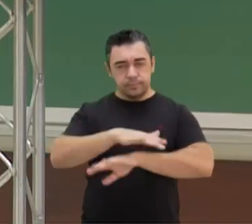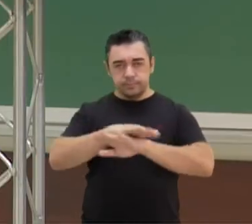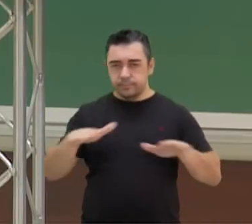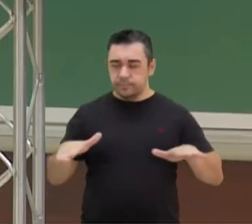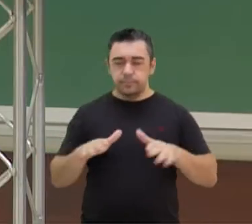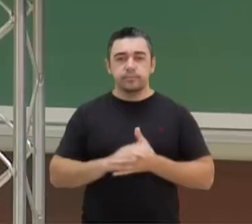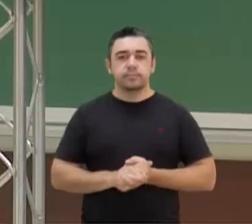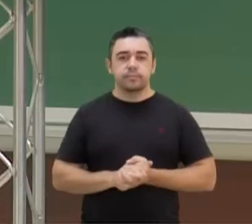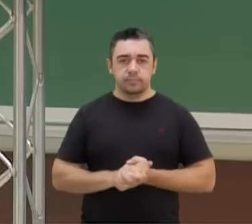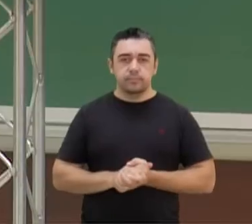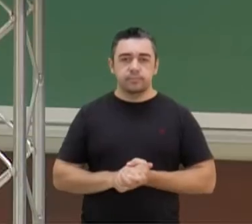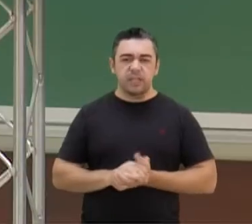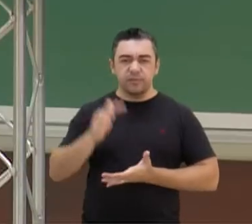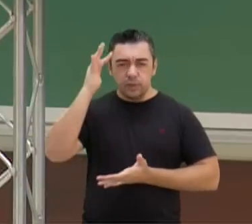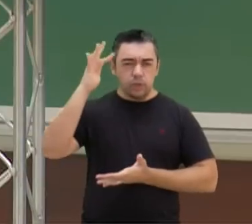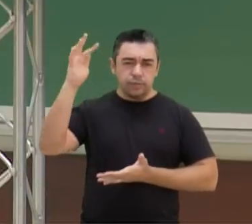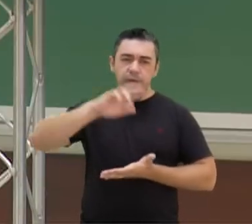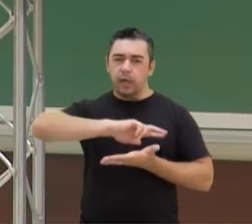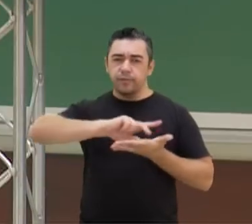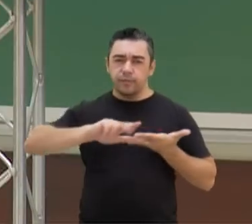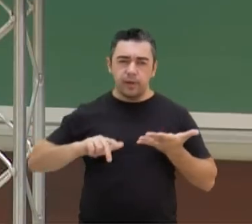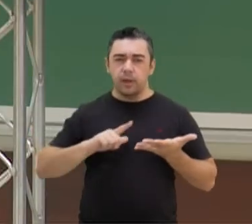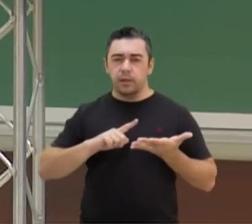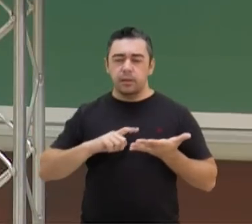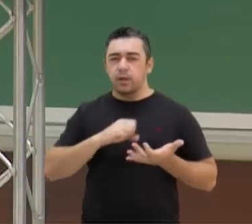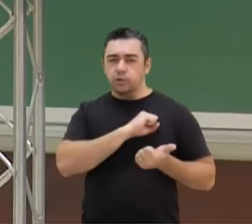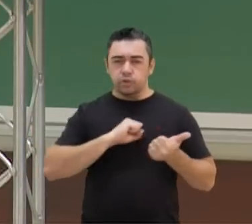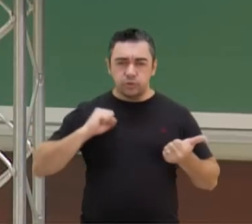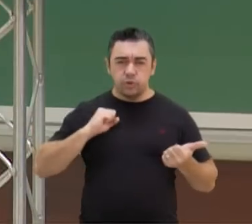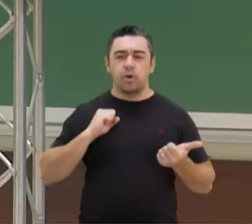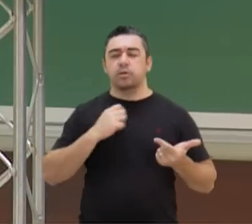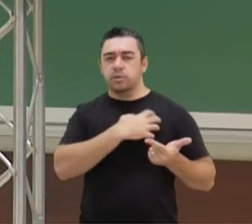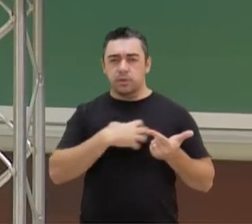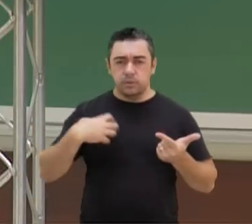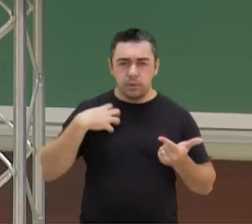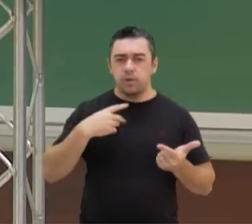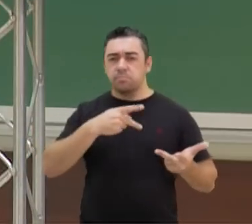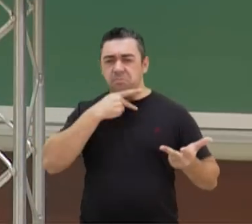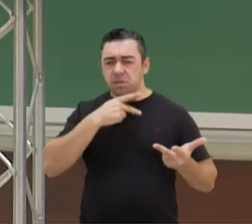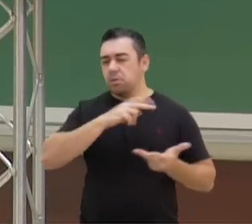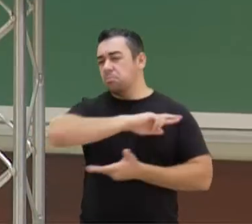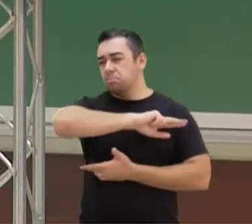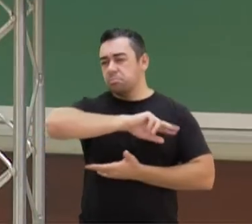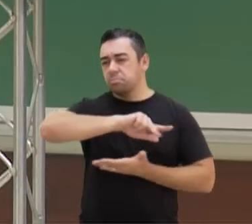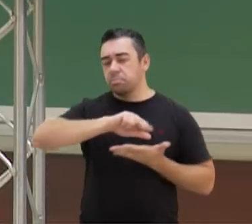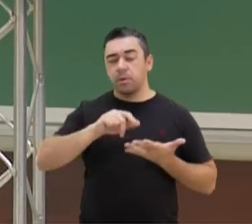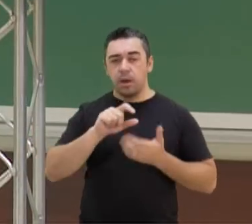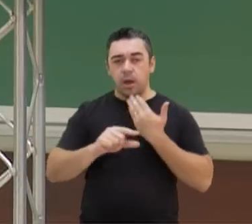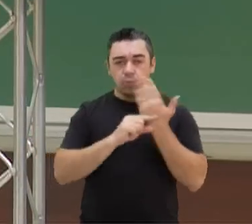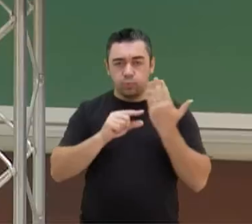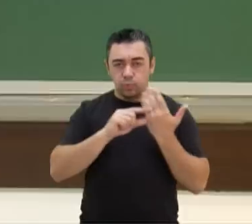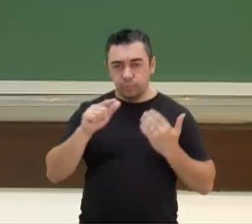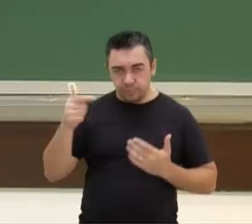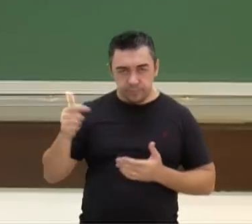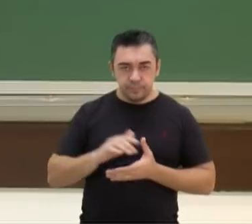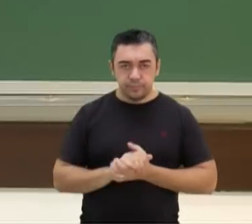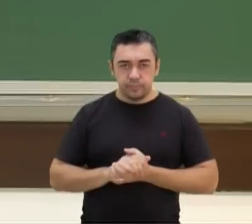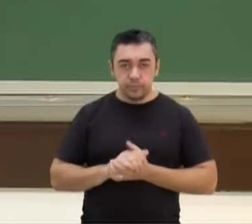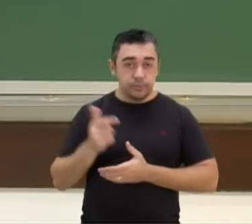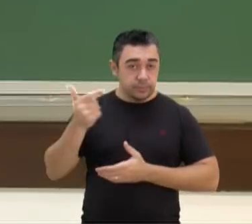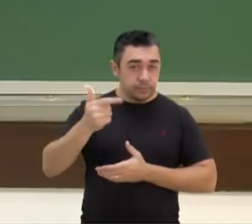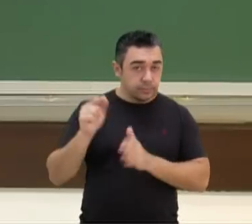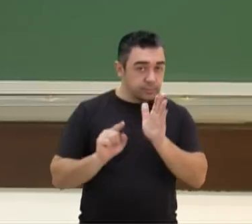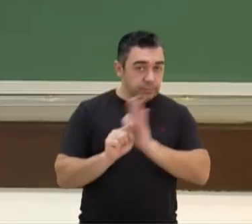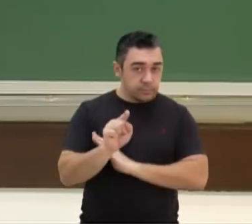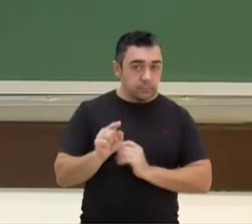na filosofia grega são vários filósofos, Sócrates, Platão, Aristóteles, mas isso é conversa para um outro dia. Nosso